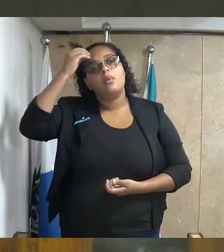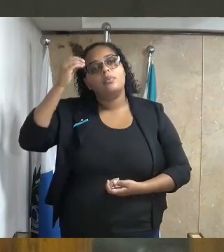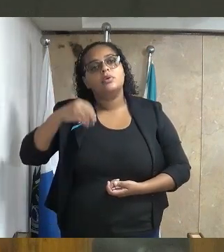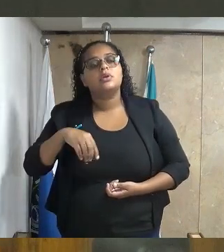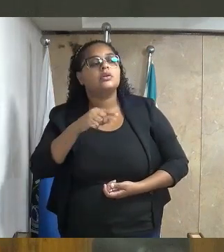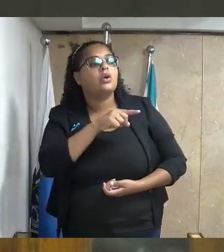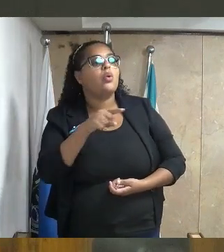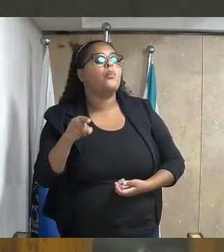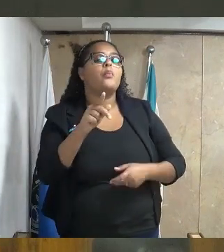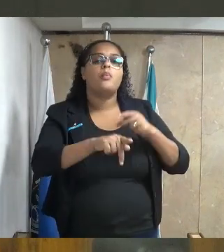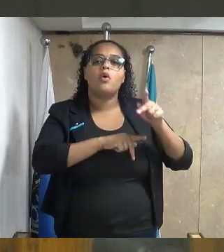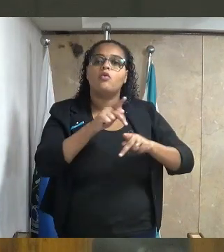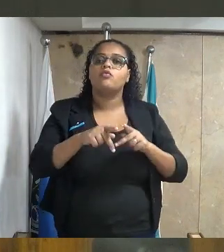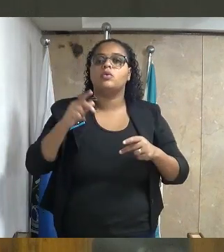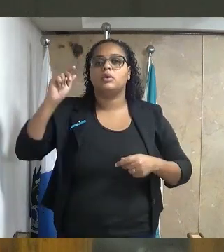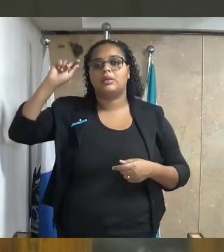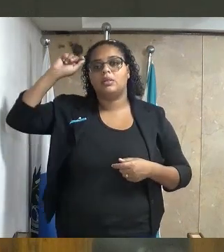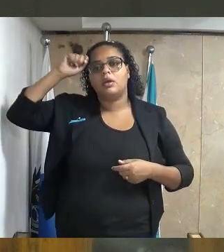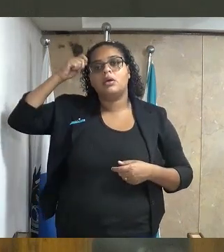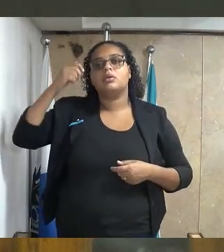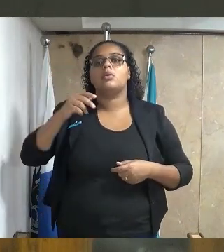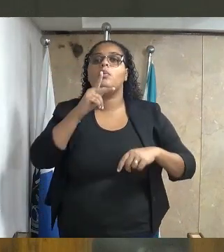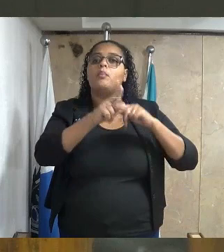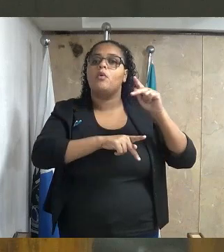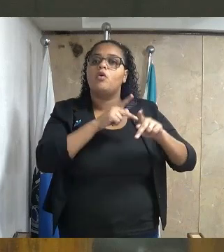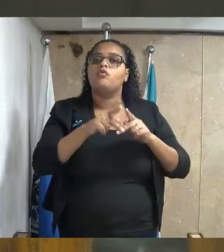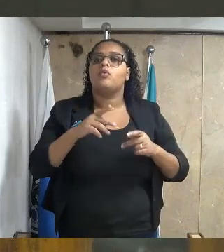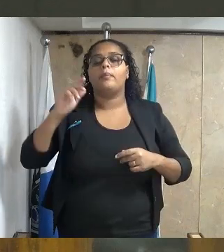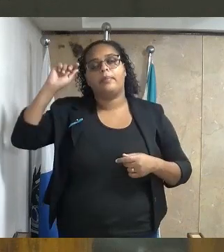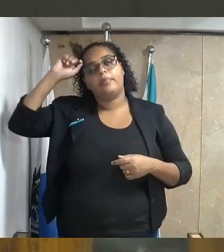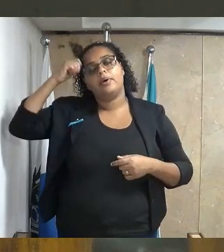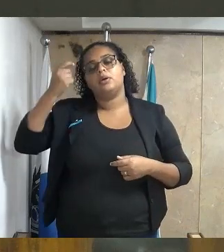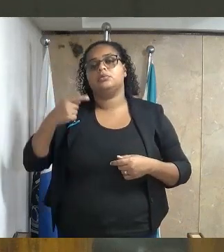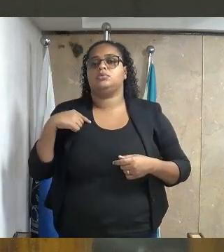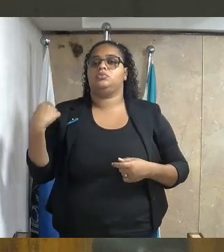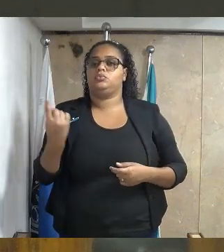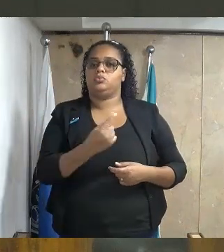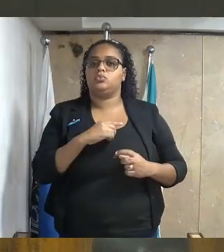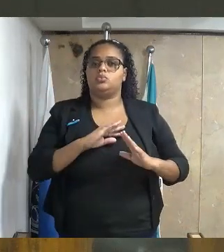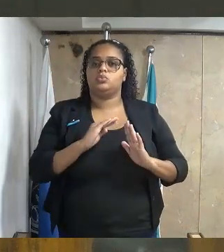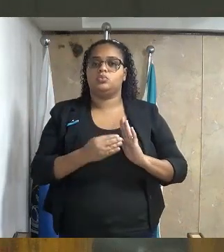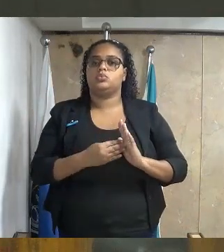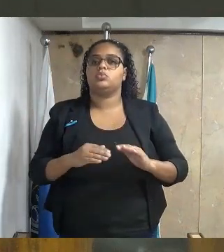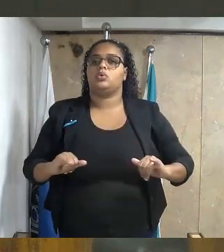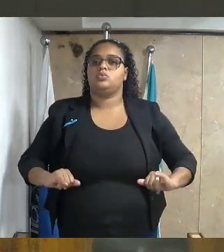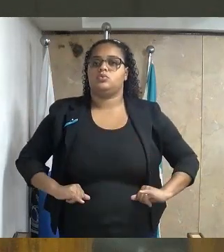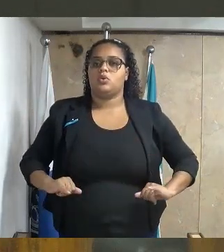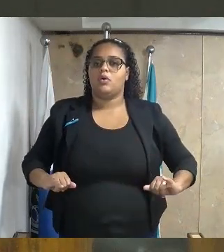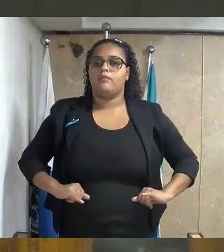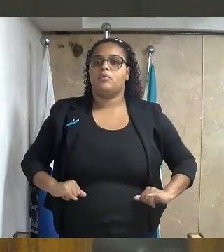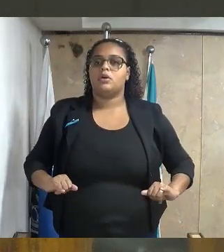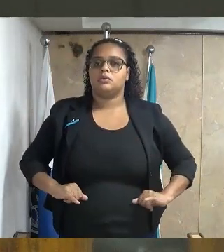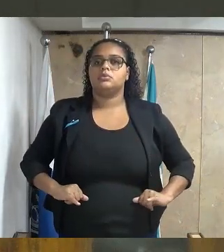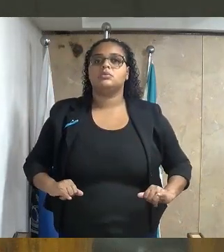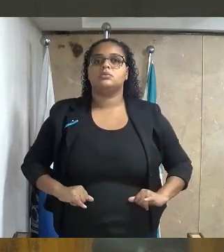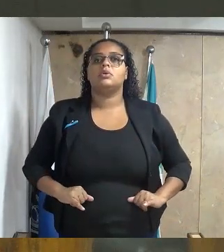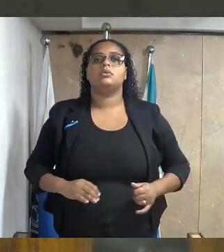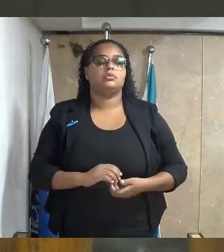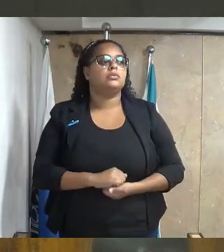negro, do povo preto, de tudo aquilo que nós sofremos ao longo das